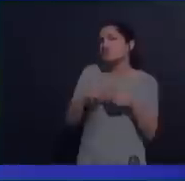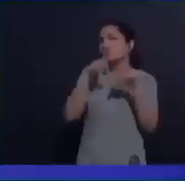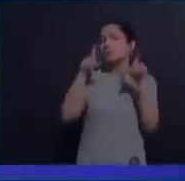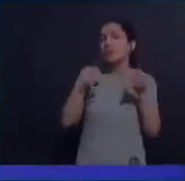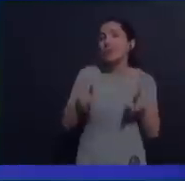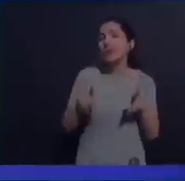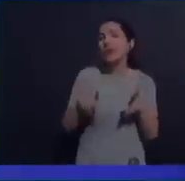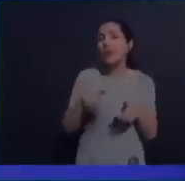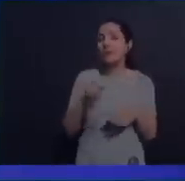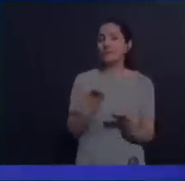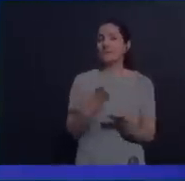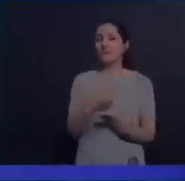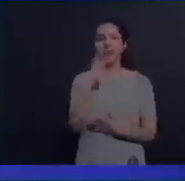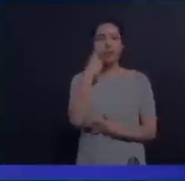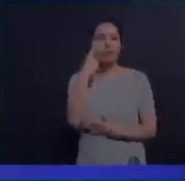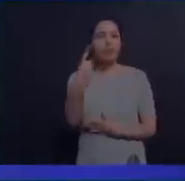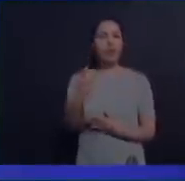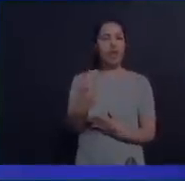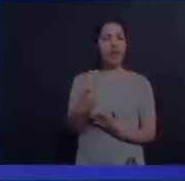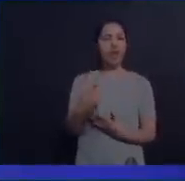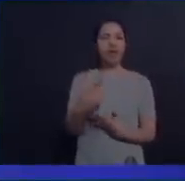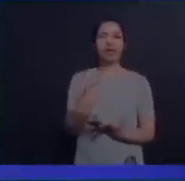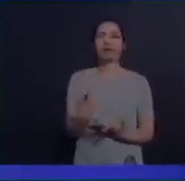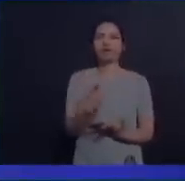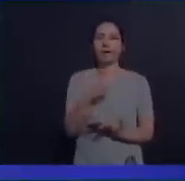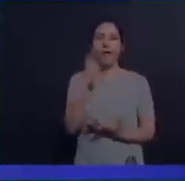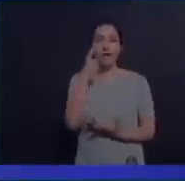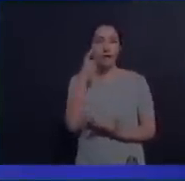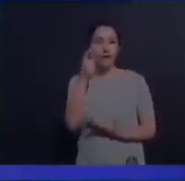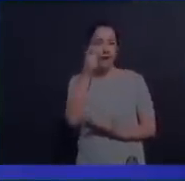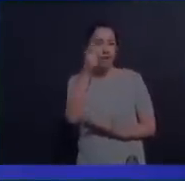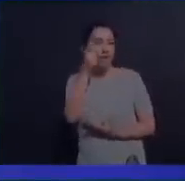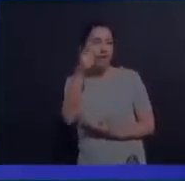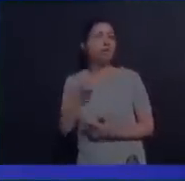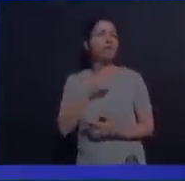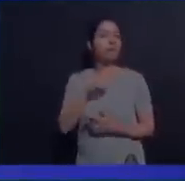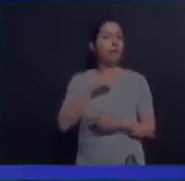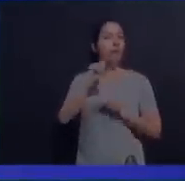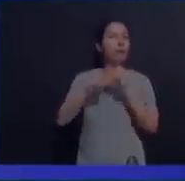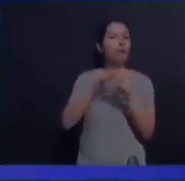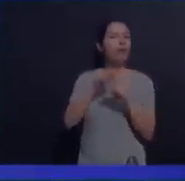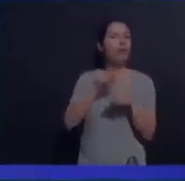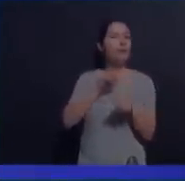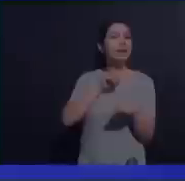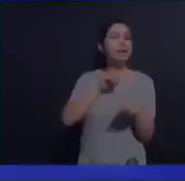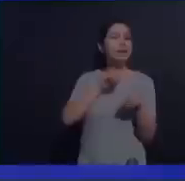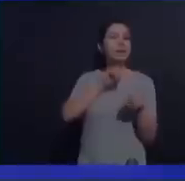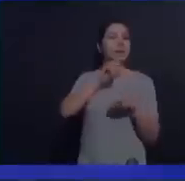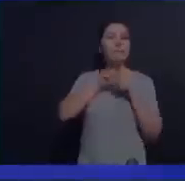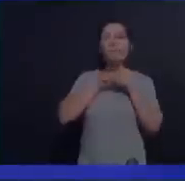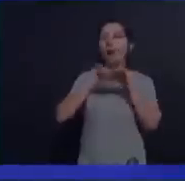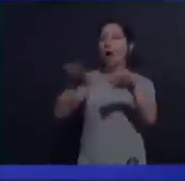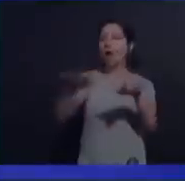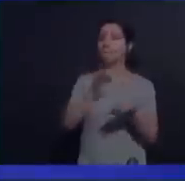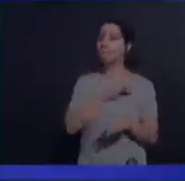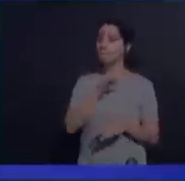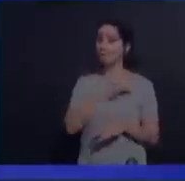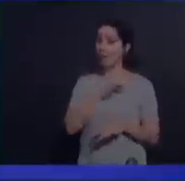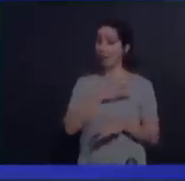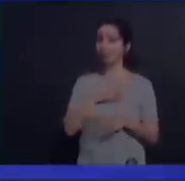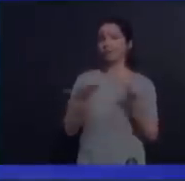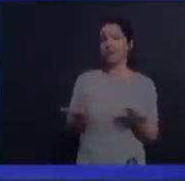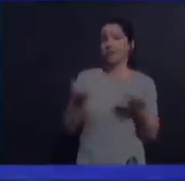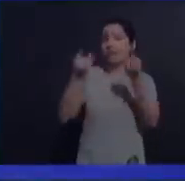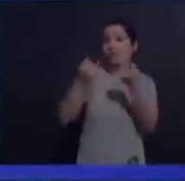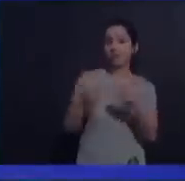mais interessado em colocar o medo nas nossas vidas? E eu quero compartilhar com vocês aqui hoje, três áreas que